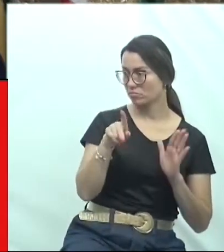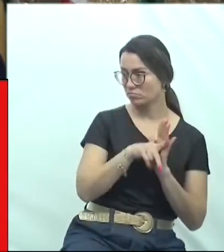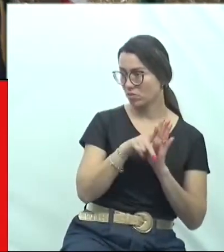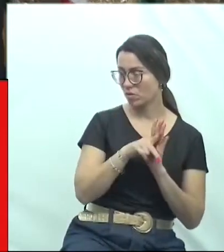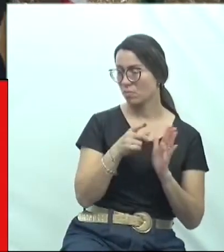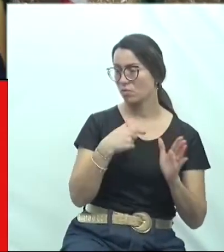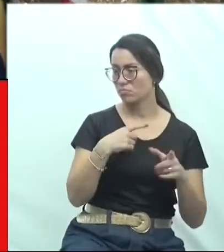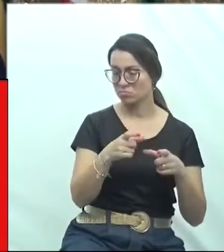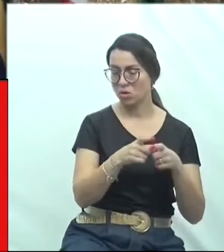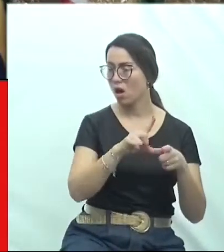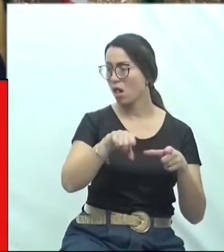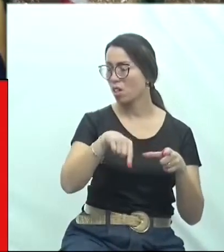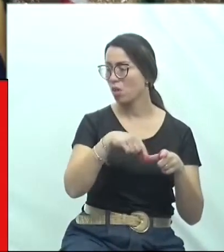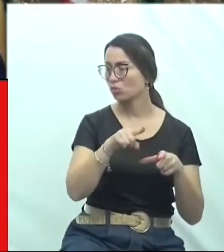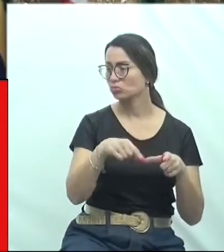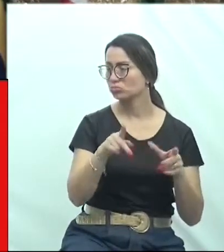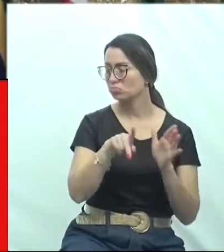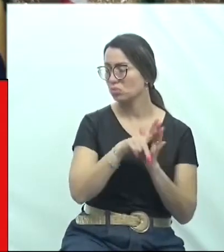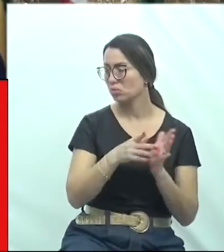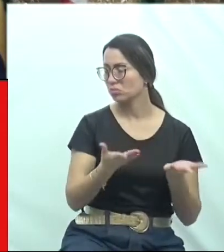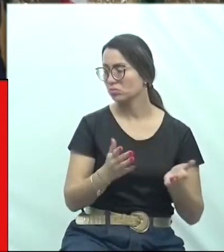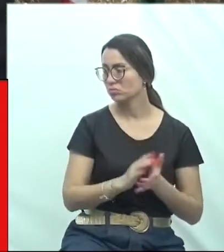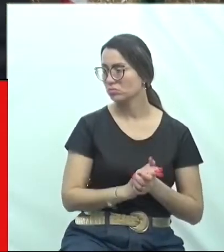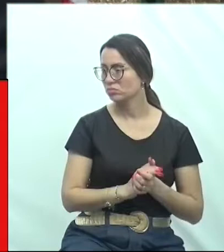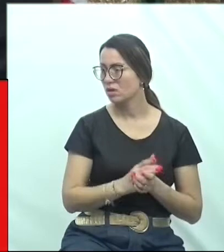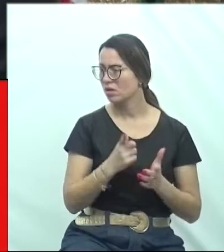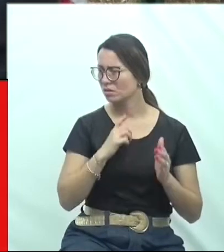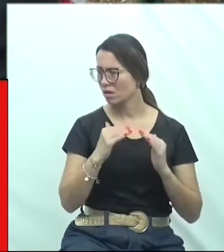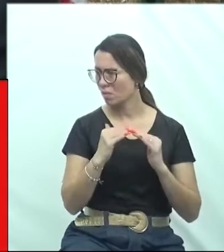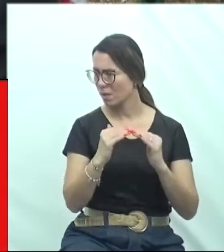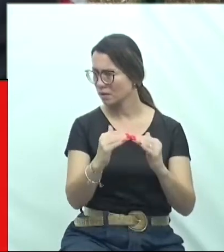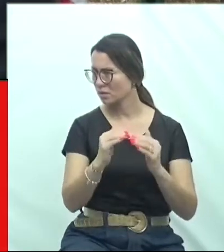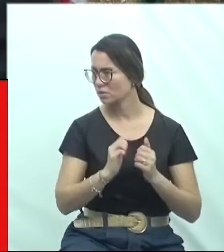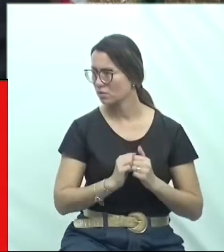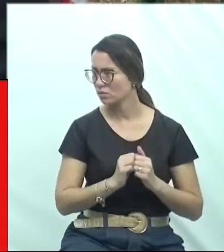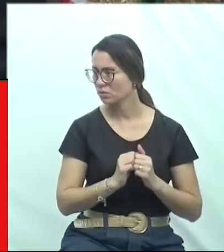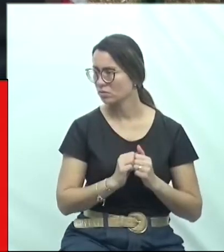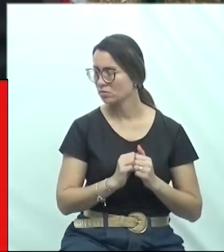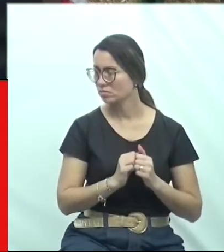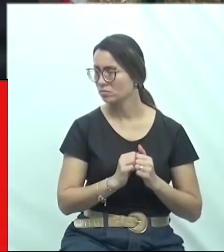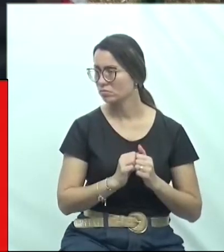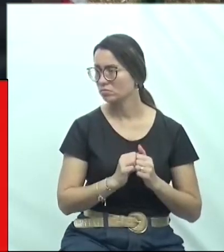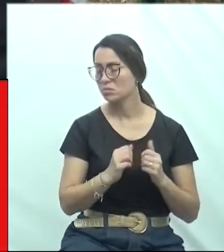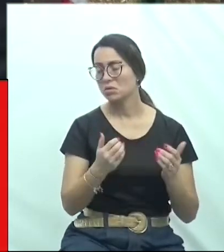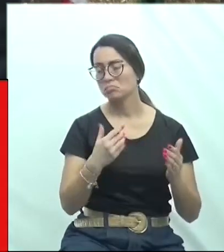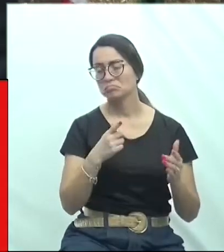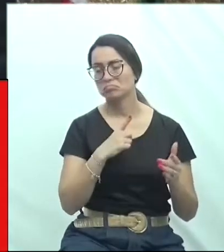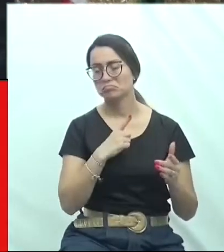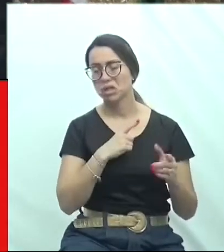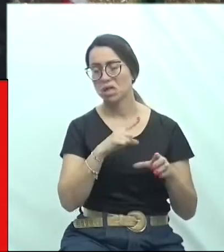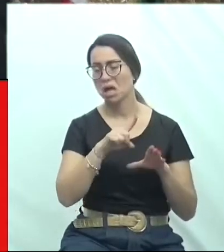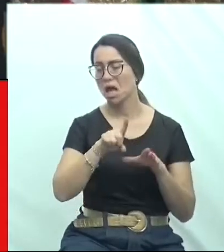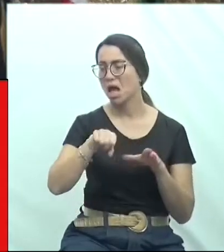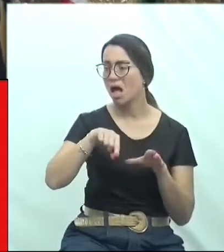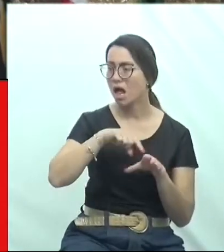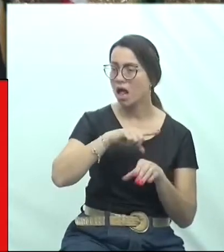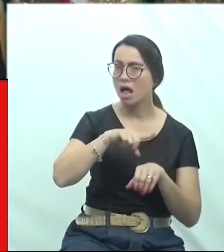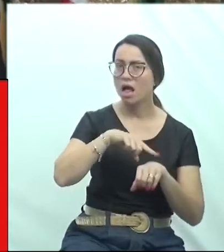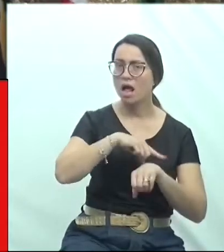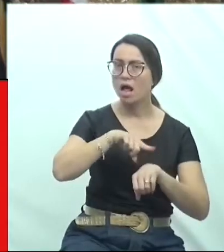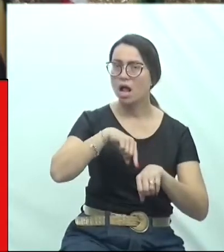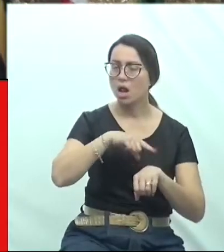1,80 metros. Por que não? Existe um padrão? Tem relógios enterrados, eu concordo com vocês, tem relógios mais altos. Qual é o padrão hoje da